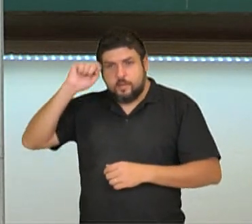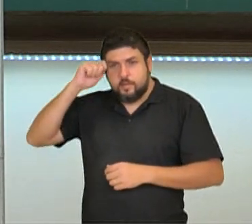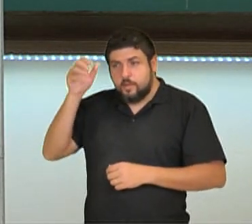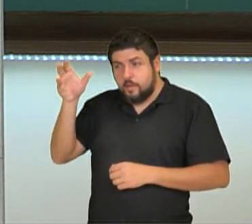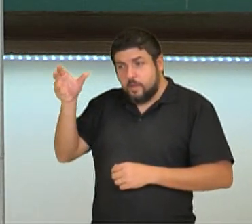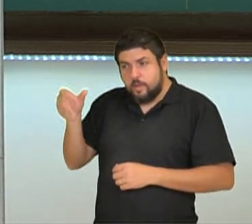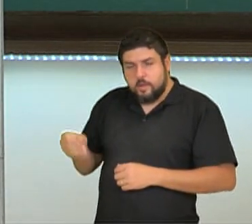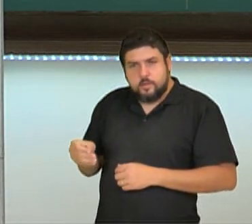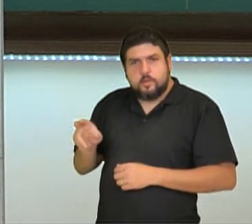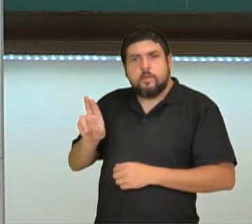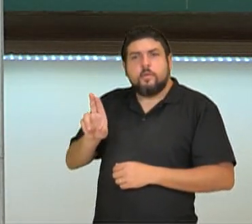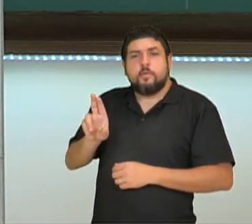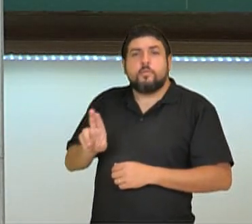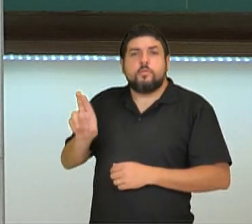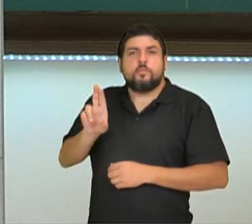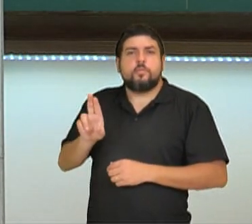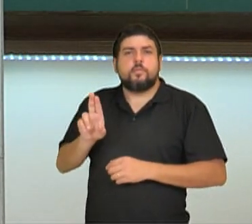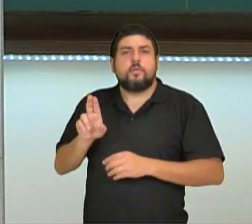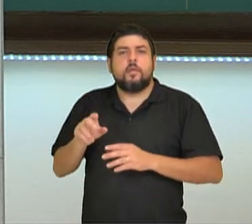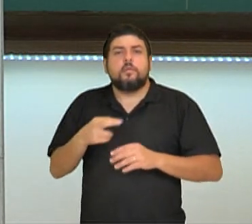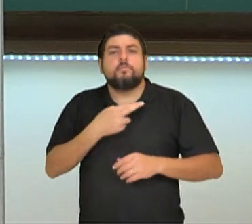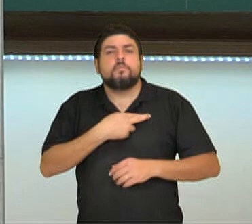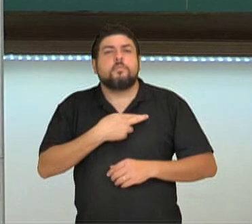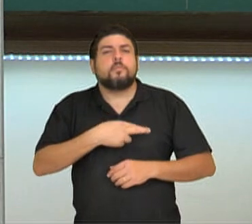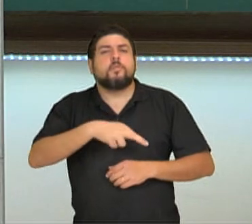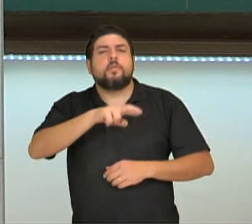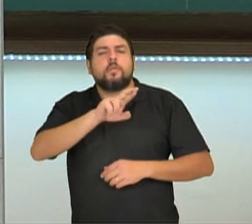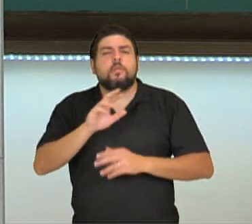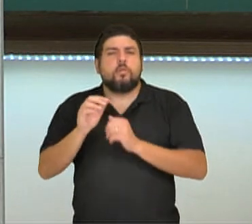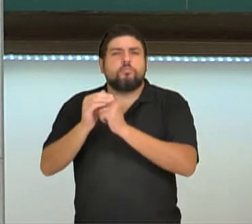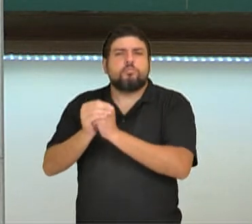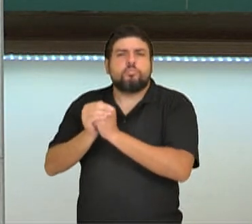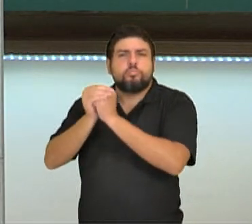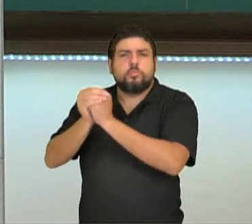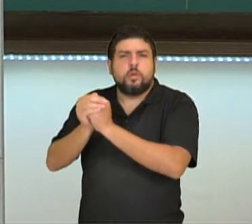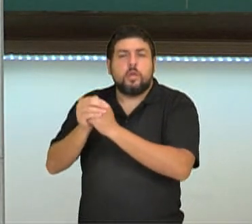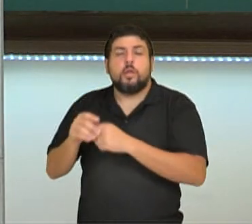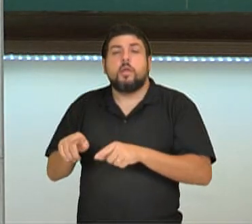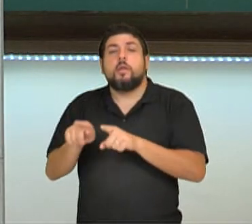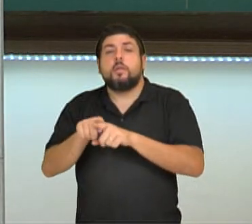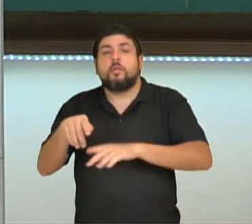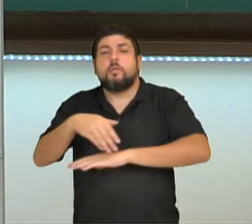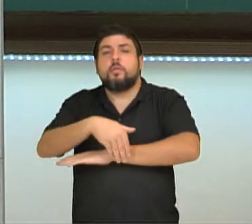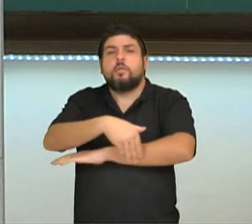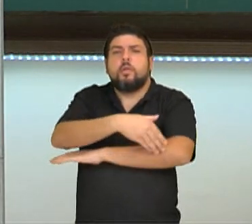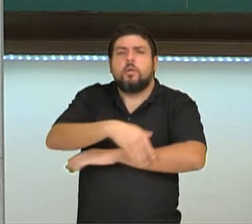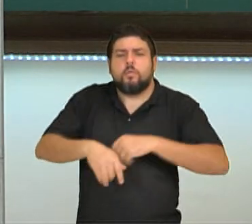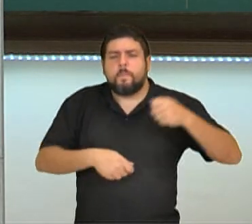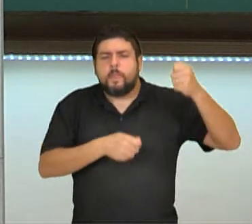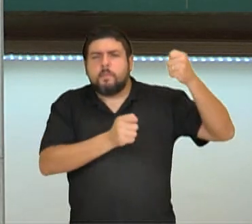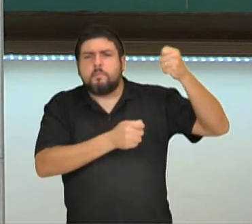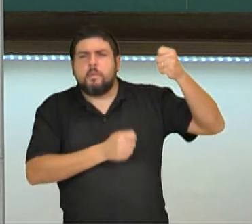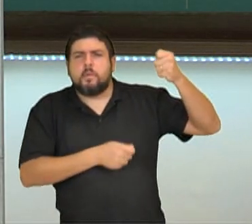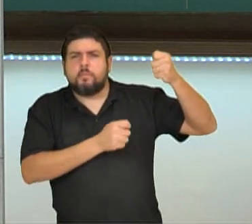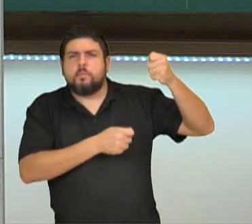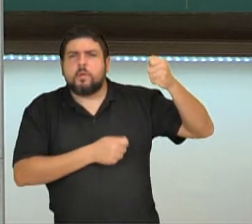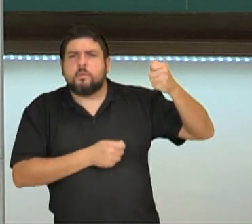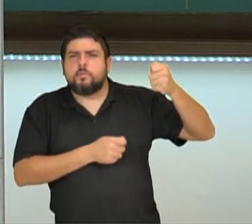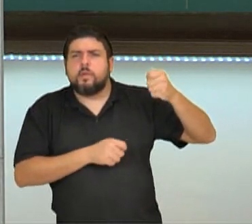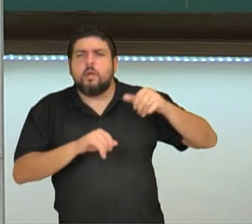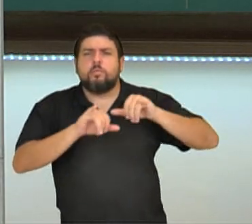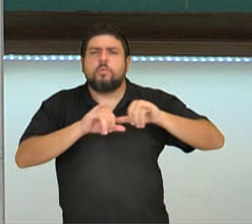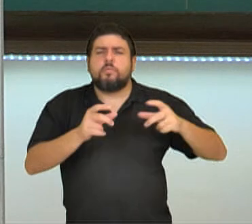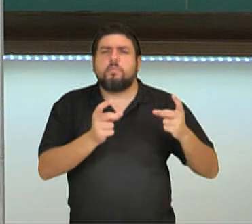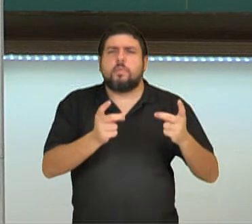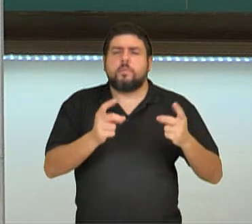religião e também por vendedores ambulantes na rua, usavam aquela batida para chamar os clientes. Mais ou menos como a gente vê